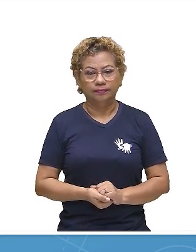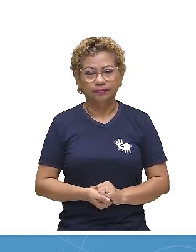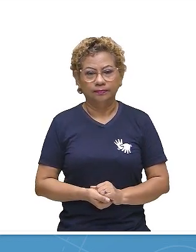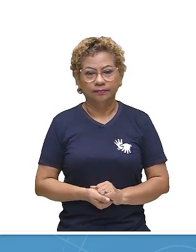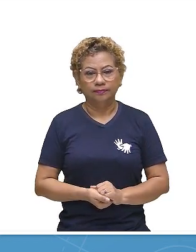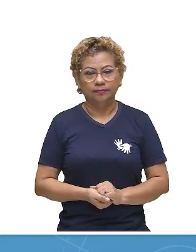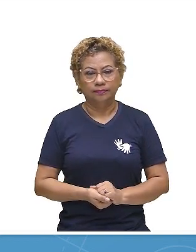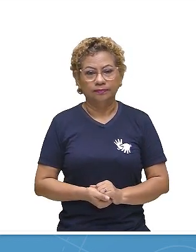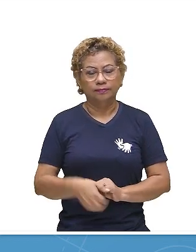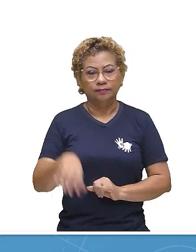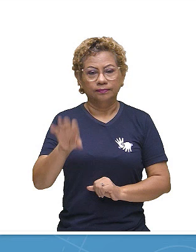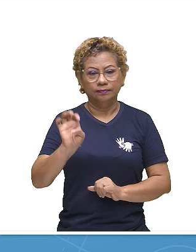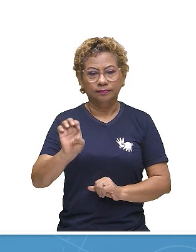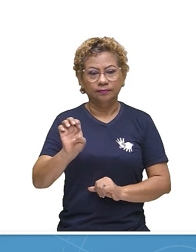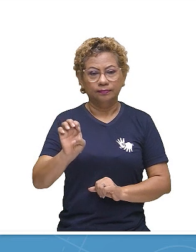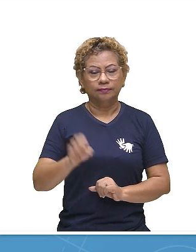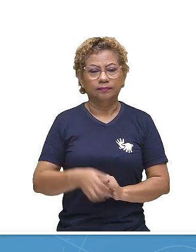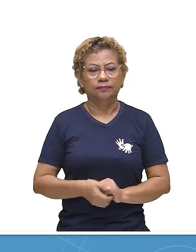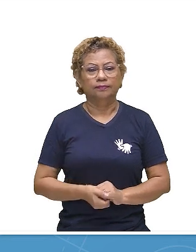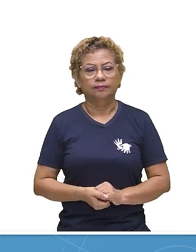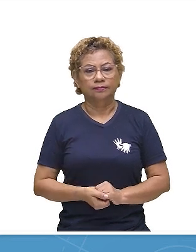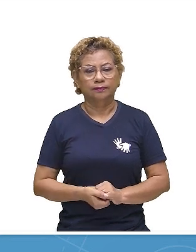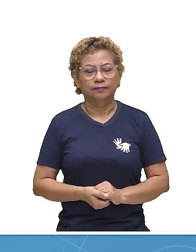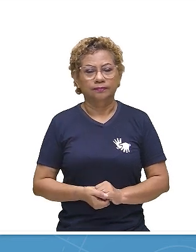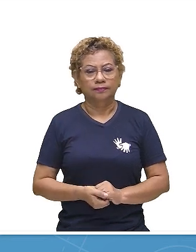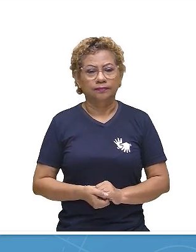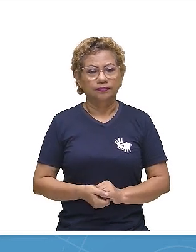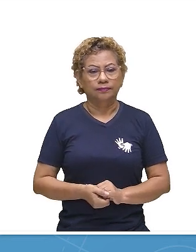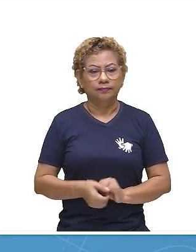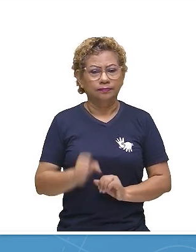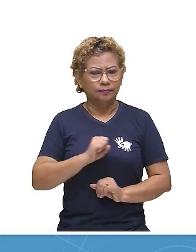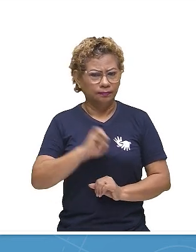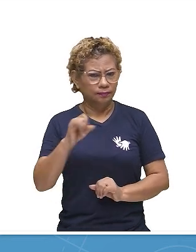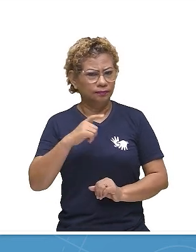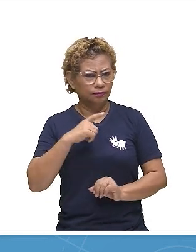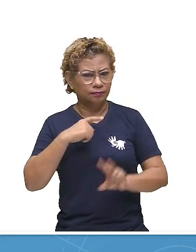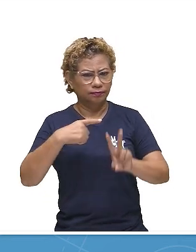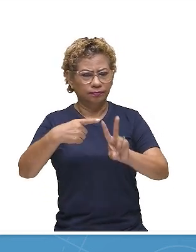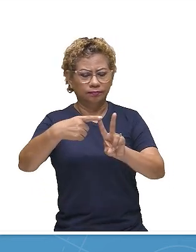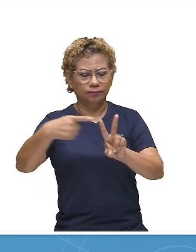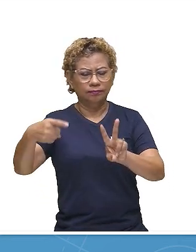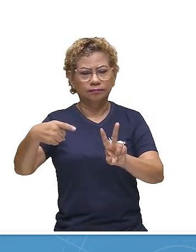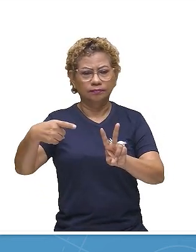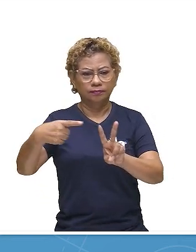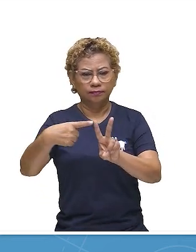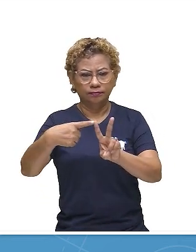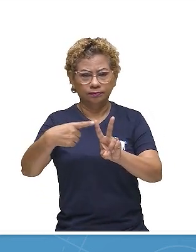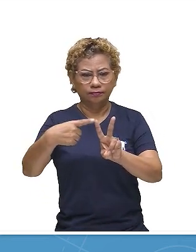radicais de radicando. Bom, se eu tenho n raiz, né?